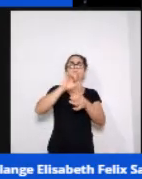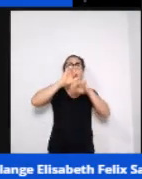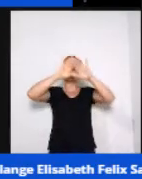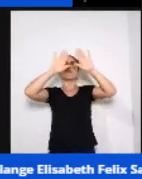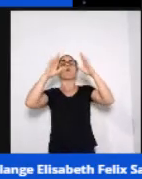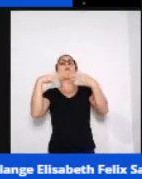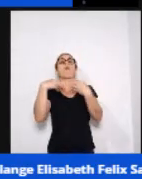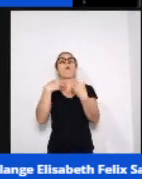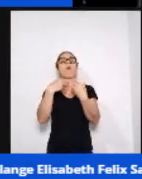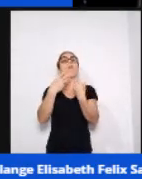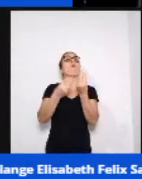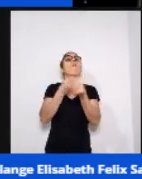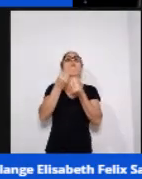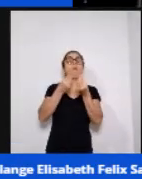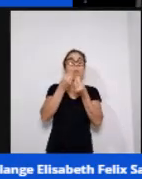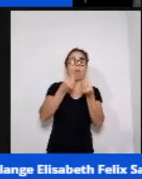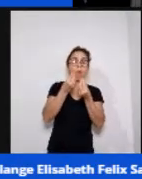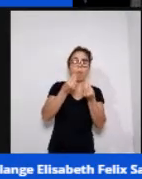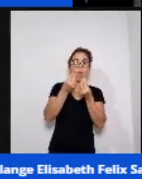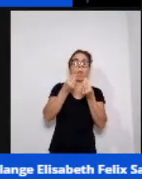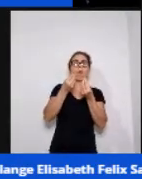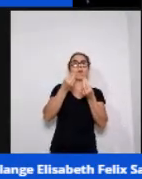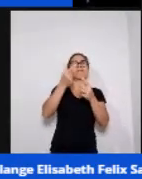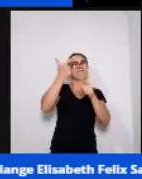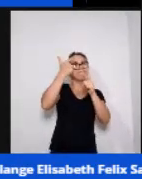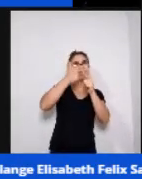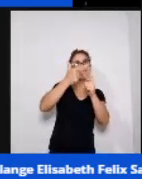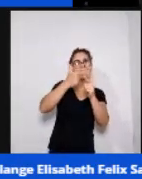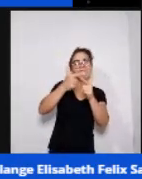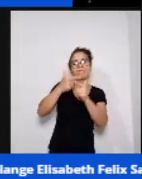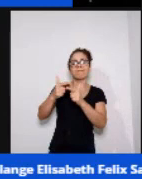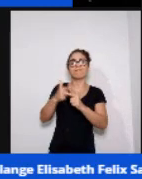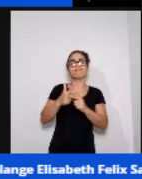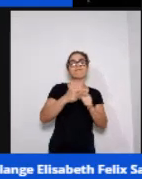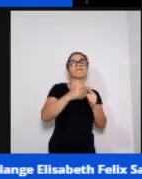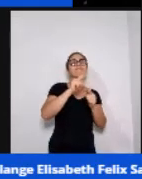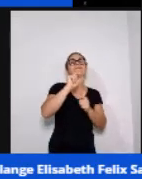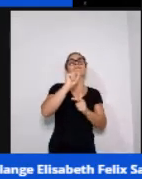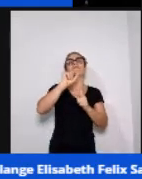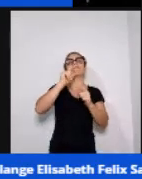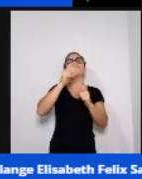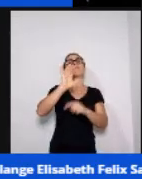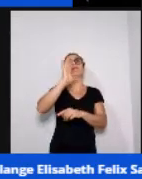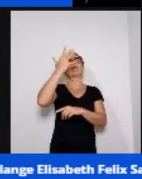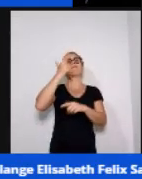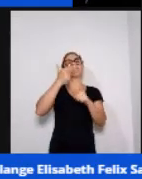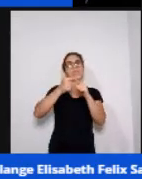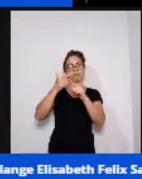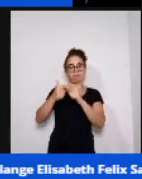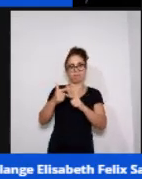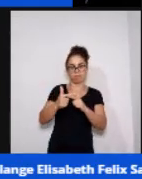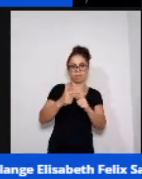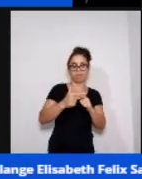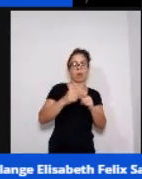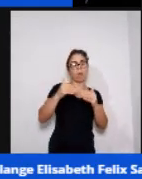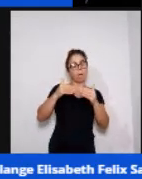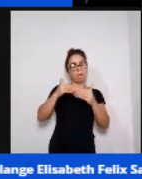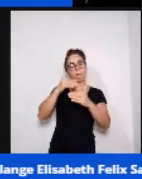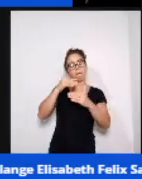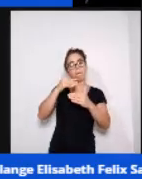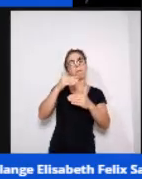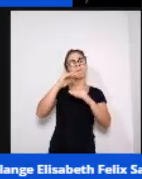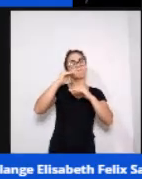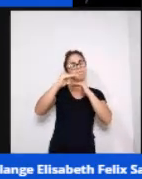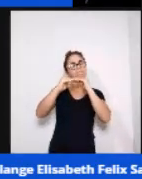ainda que está deficiente. Então, isso tudo gera um processo que envolve todos, né? Envolve